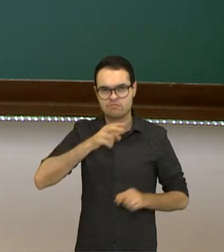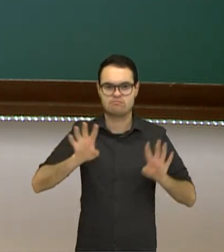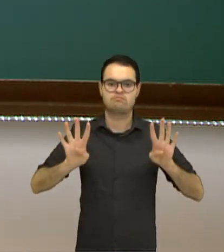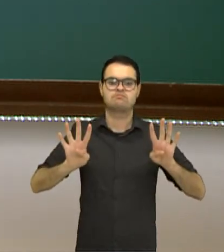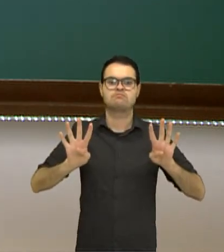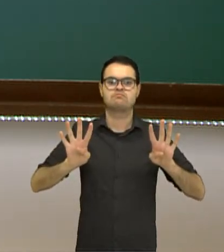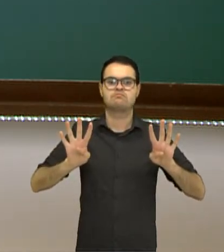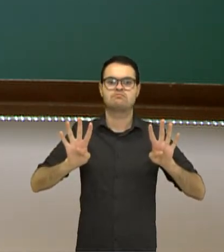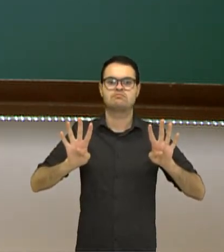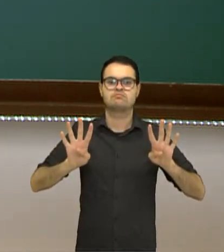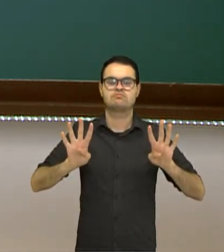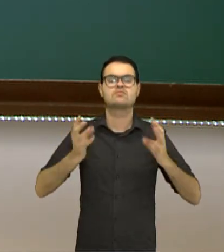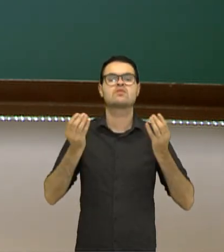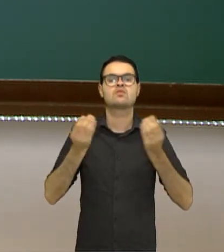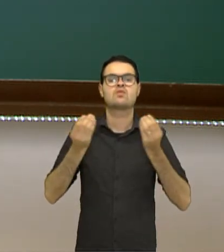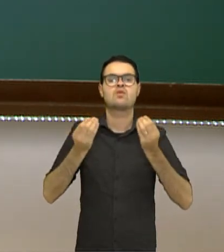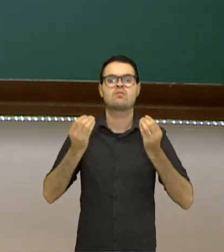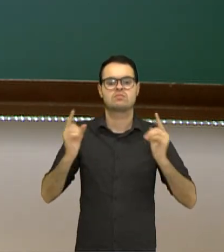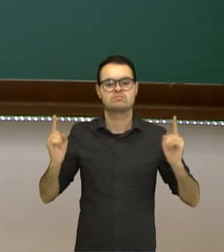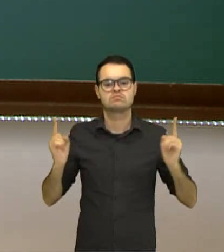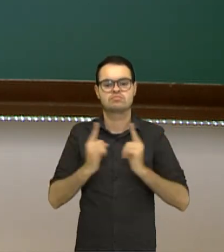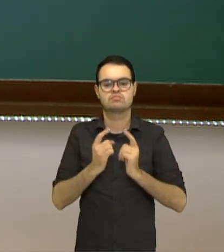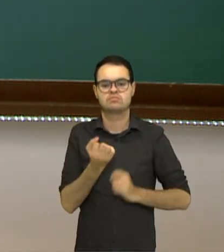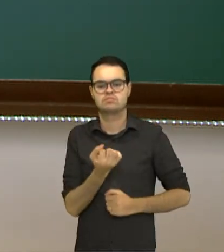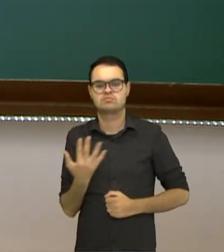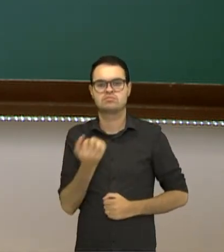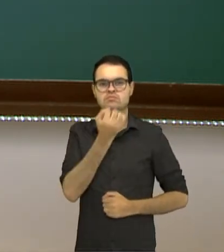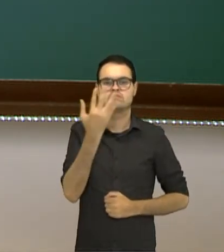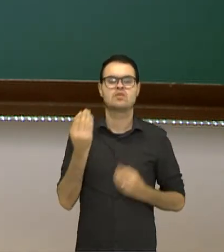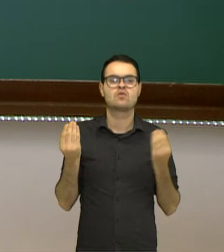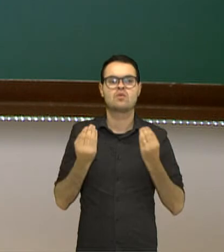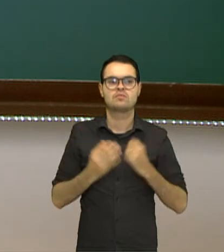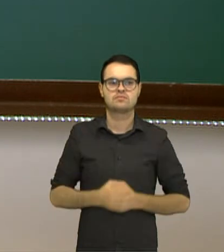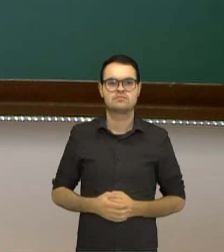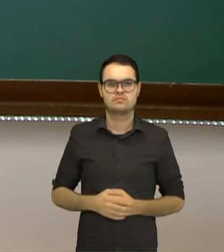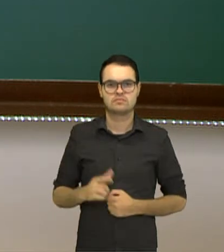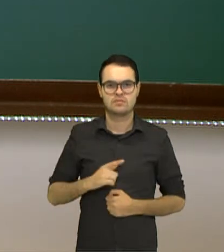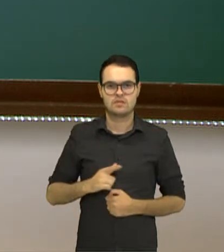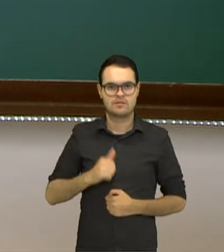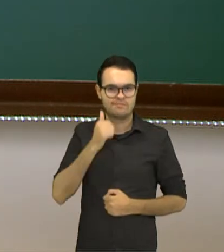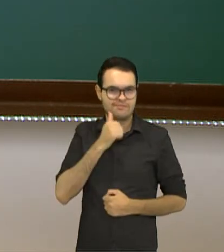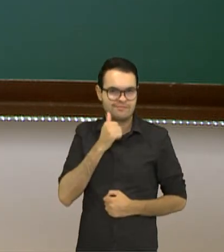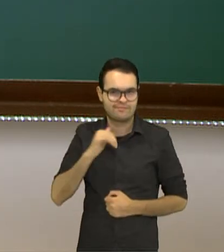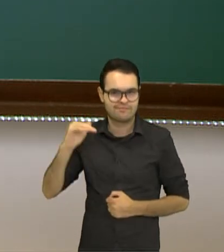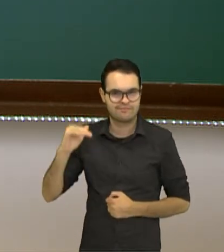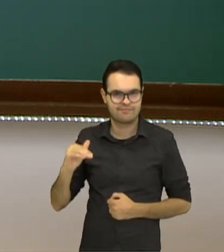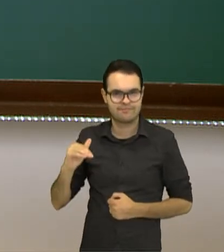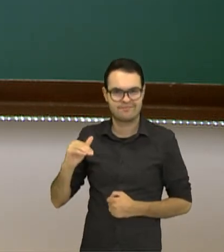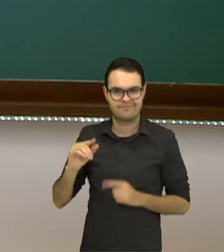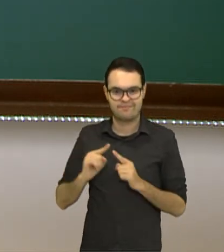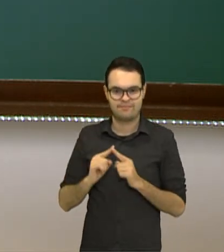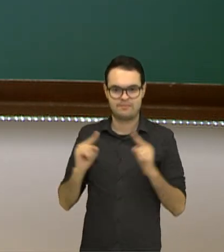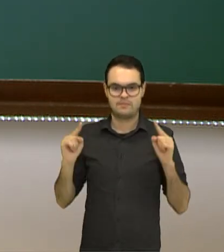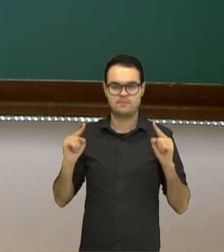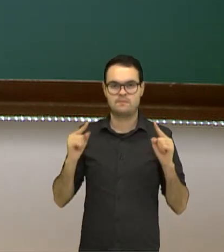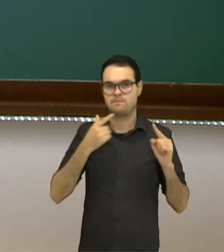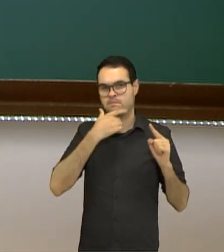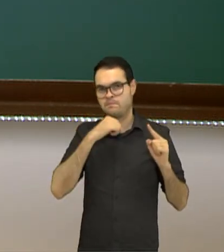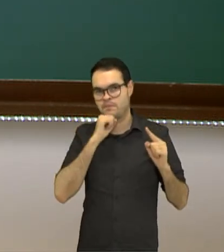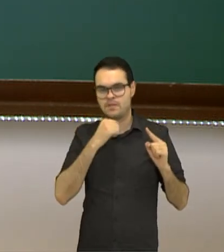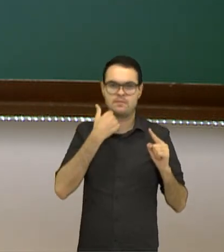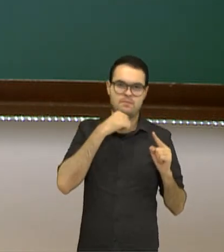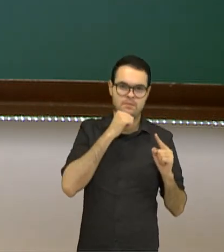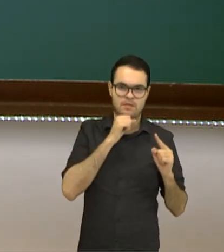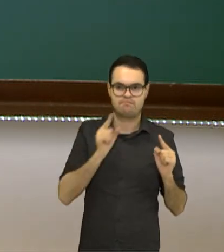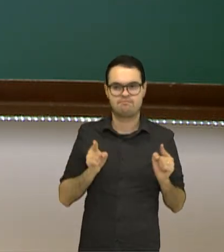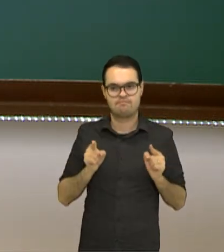que eu poderia escrever isso numa forma de potência? Olha lá, eu tenho a Gabriela, da Gabriela eu tenho os